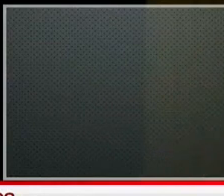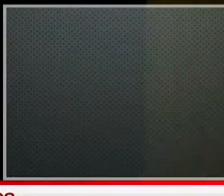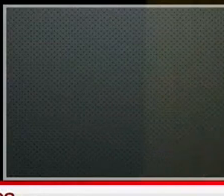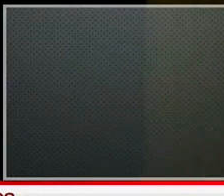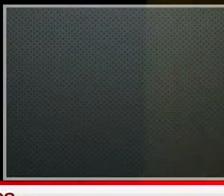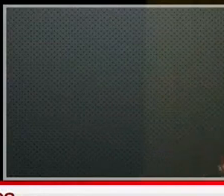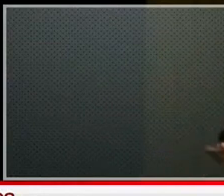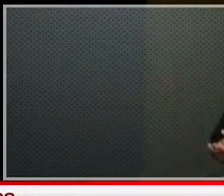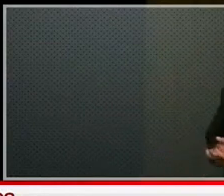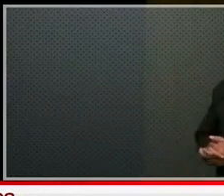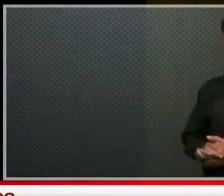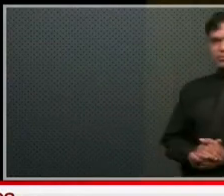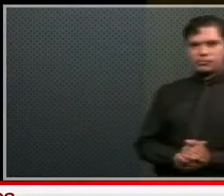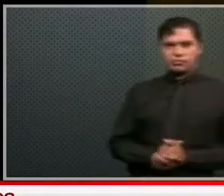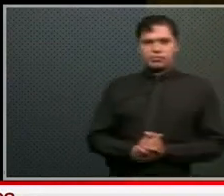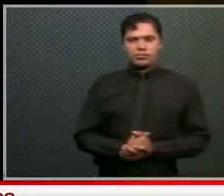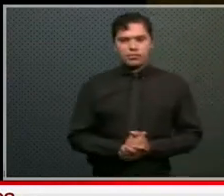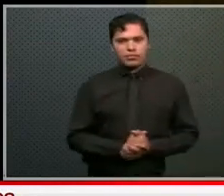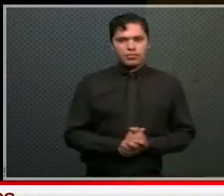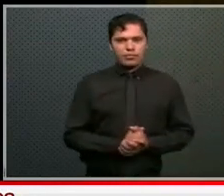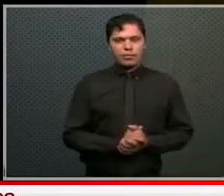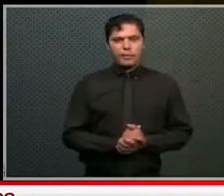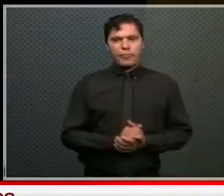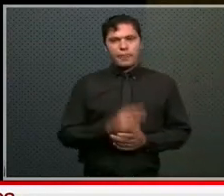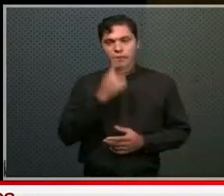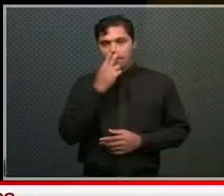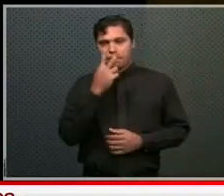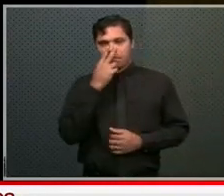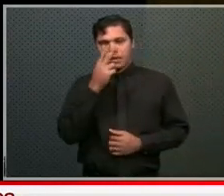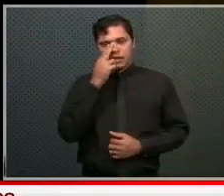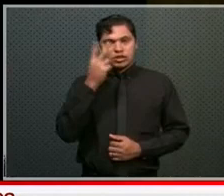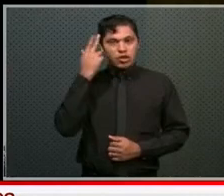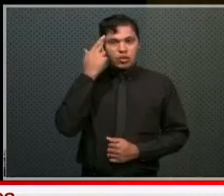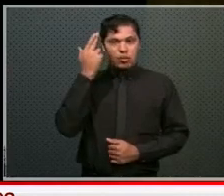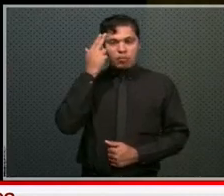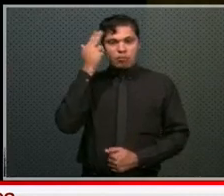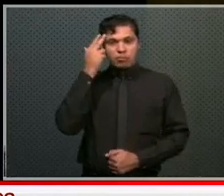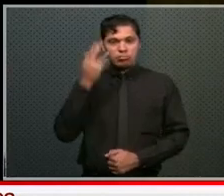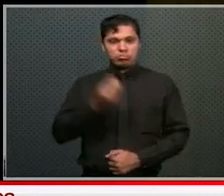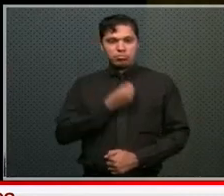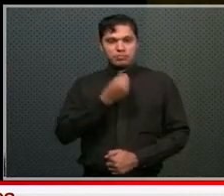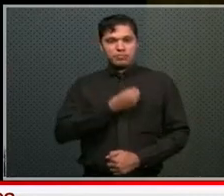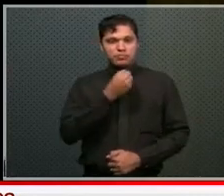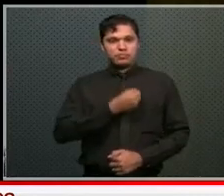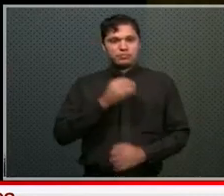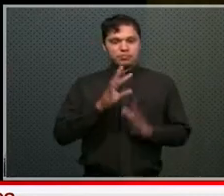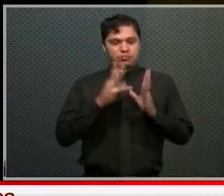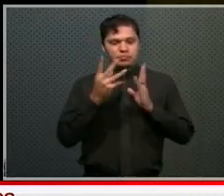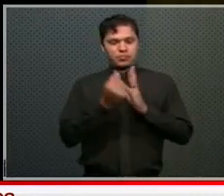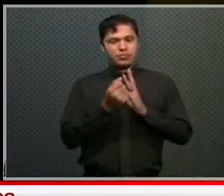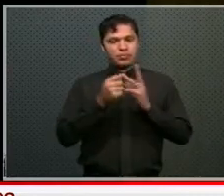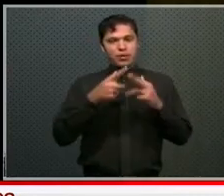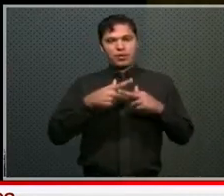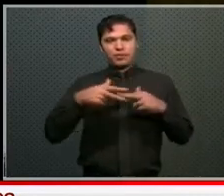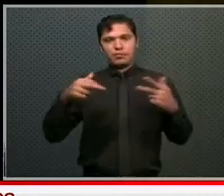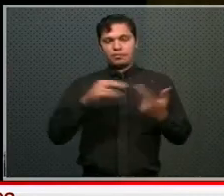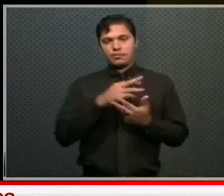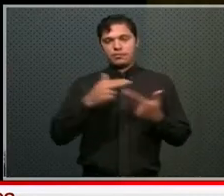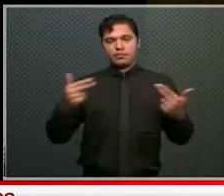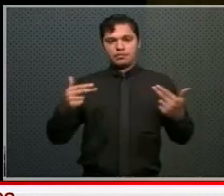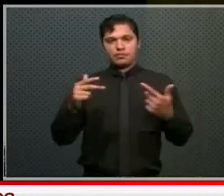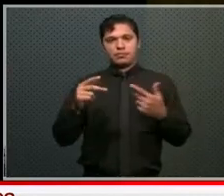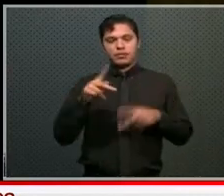aceitarmos viver pisando na maior biodiversidade do planeta porém com nossas populações expostas